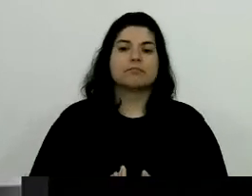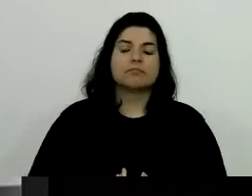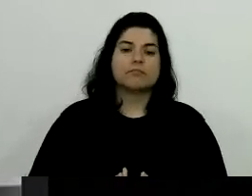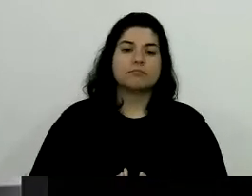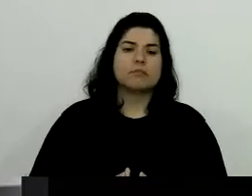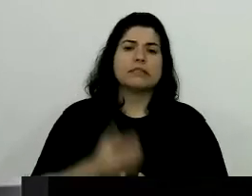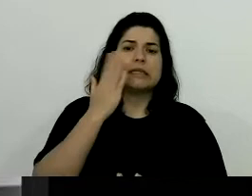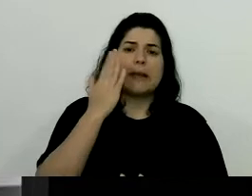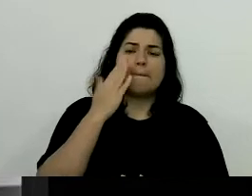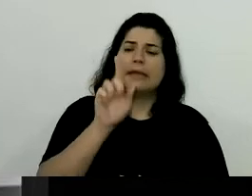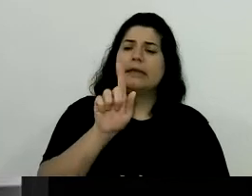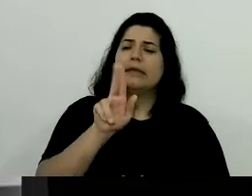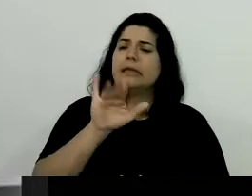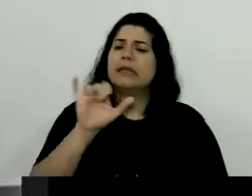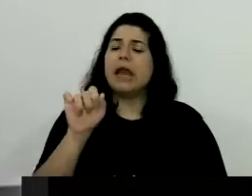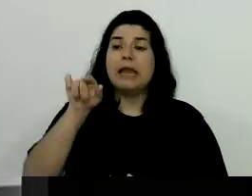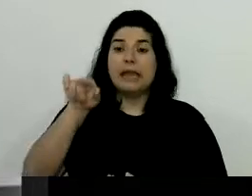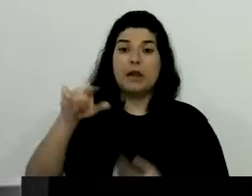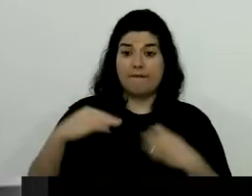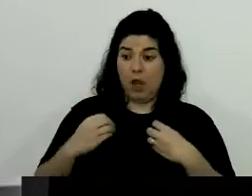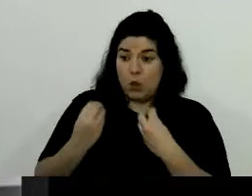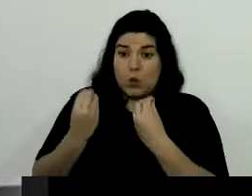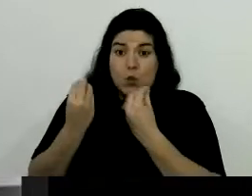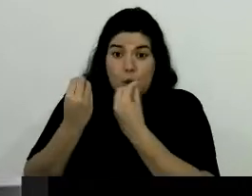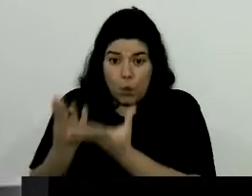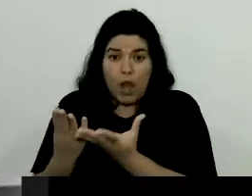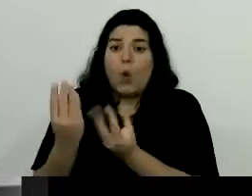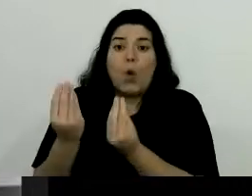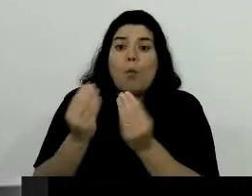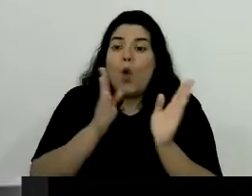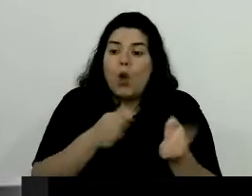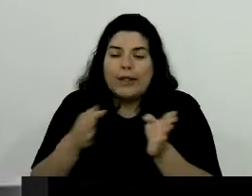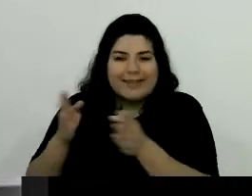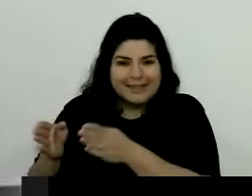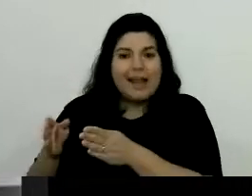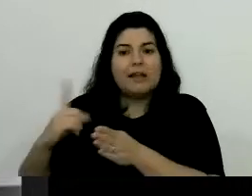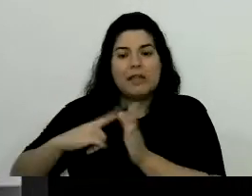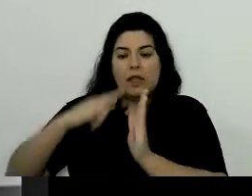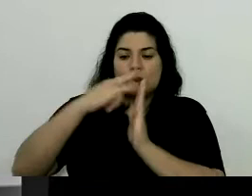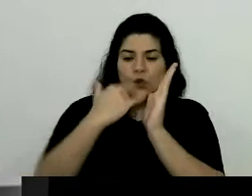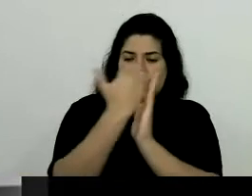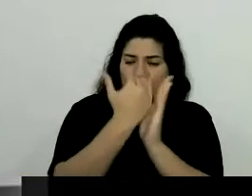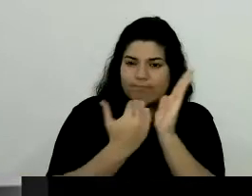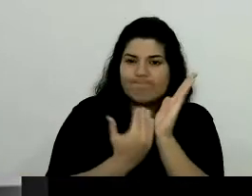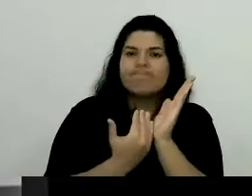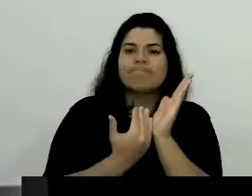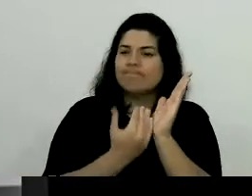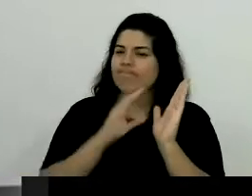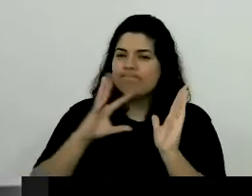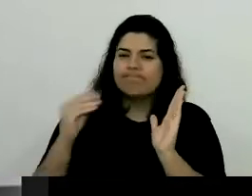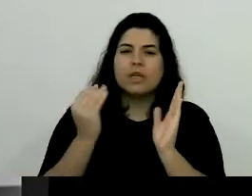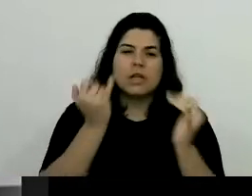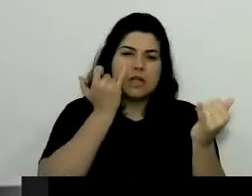Guias de como o doador organizar o seu arquivo de forma a termos documentos robustos, íntegros